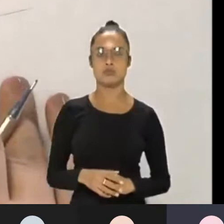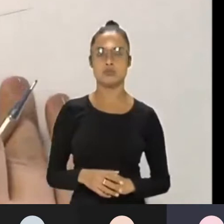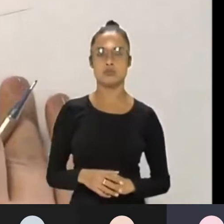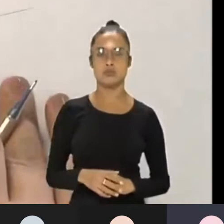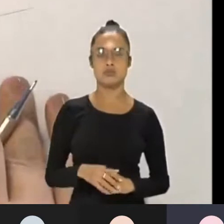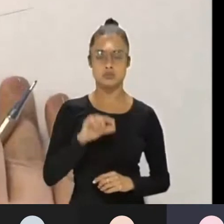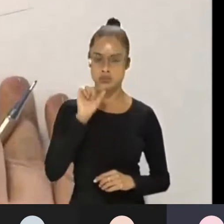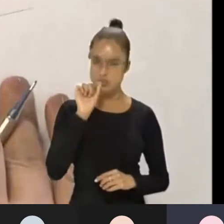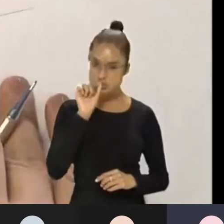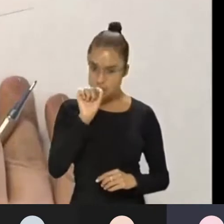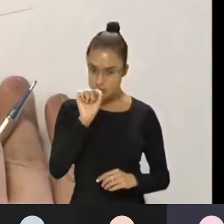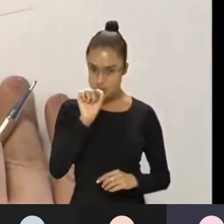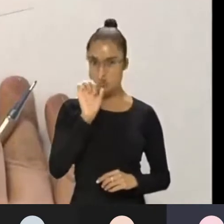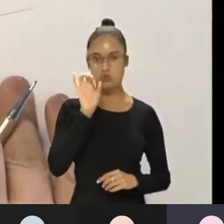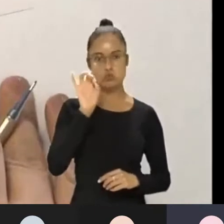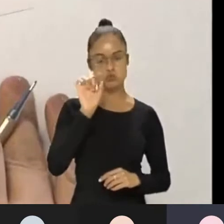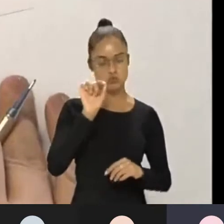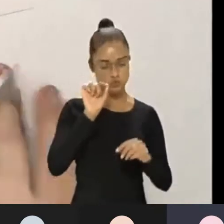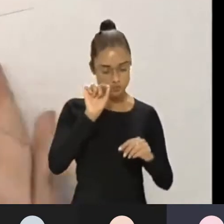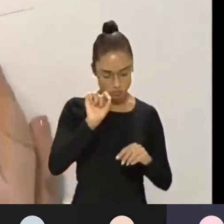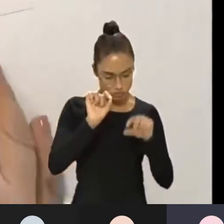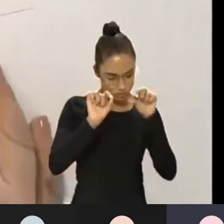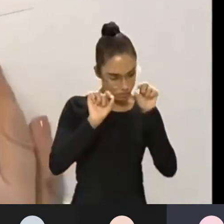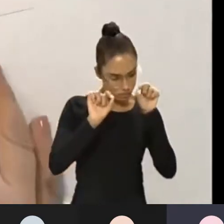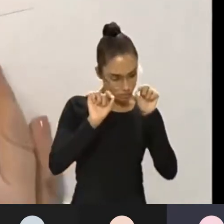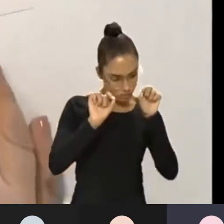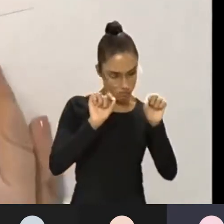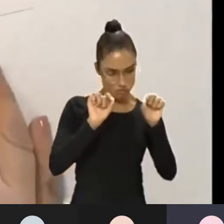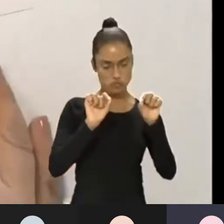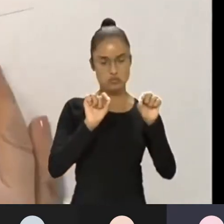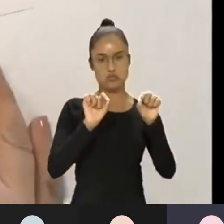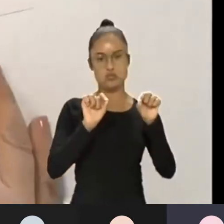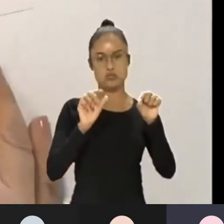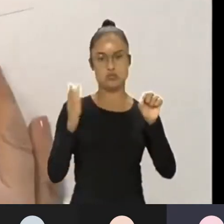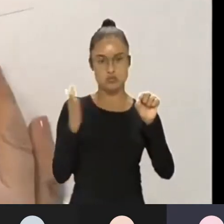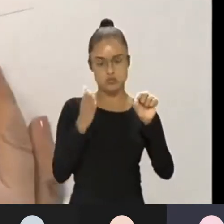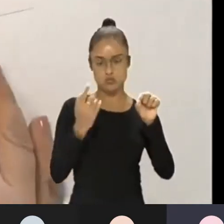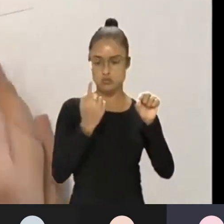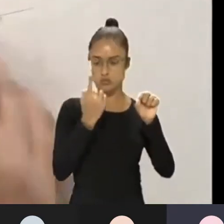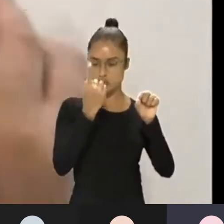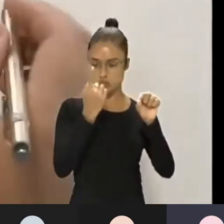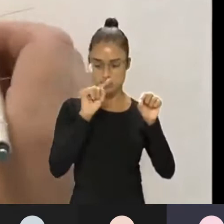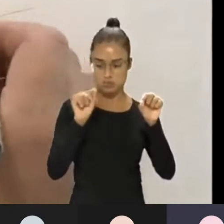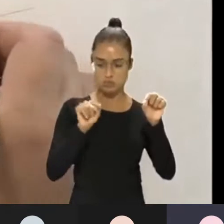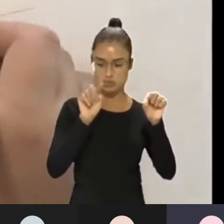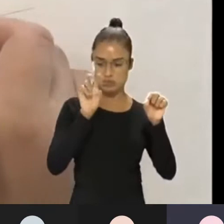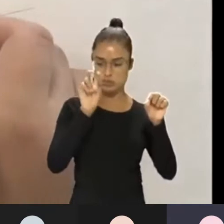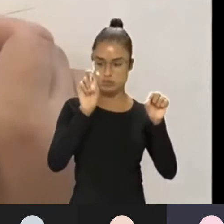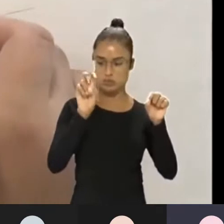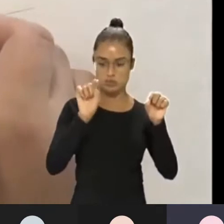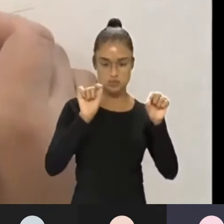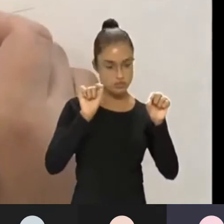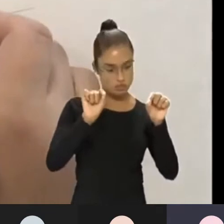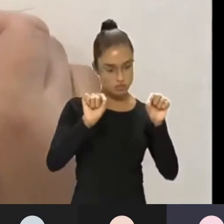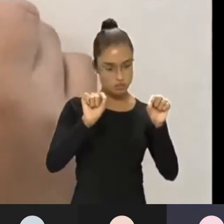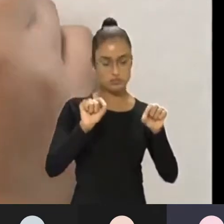Marquei só um ponto. Naquele ponto de referência também, meço 1,5 unidade.